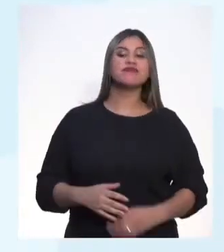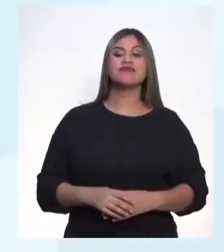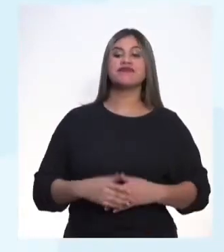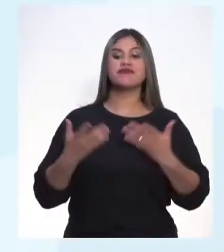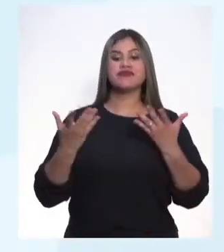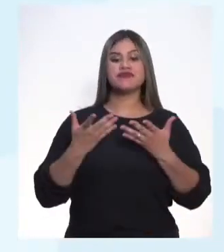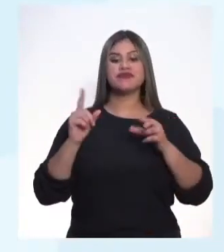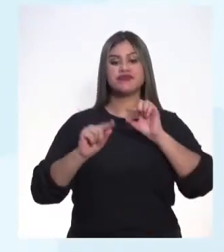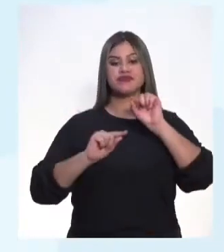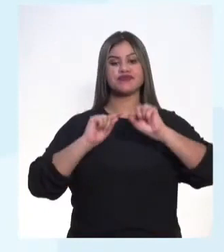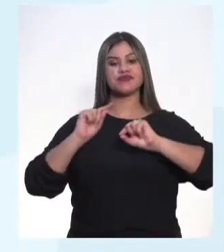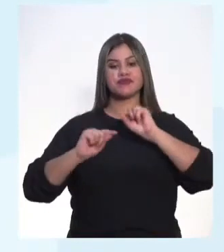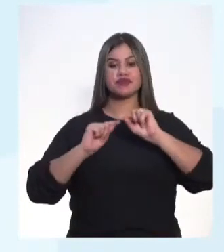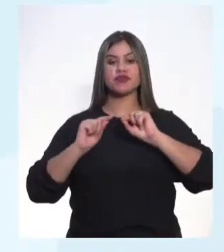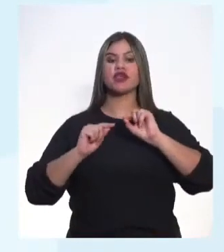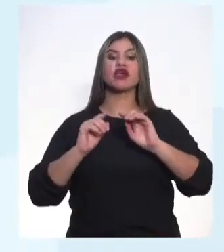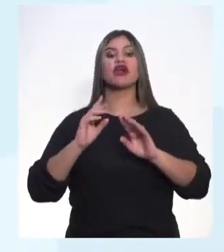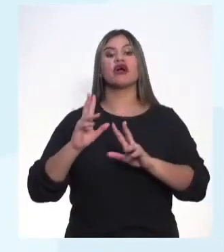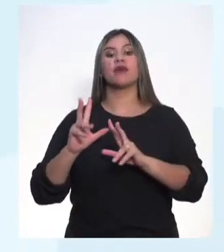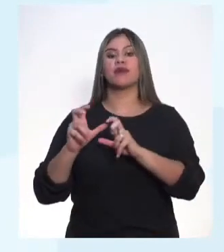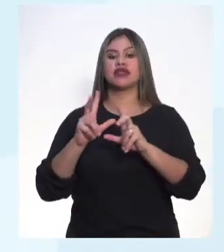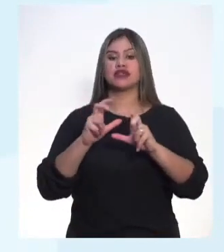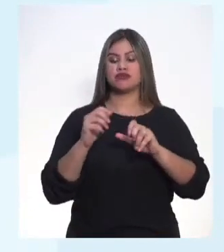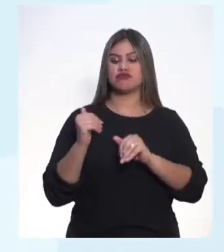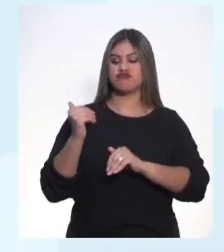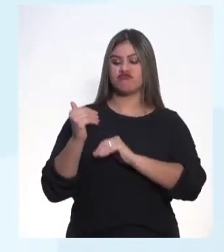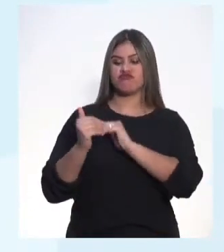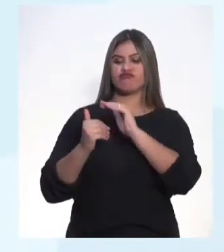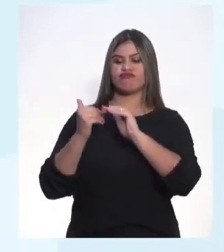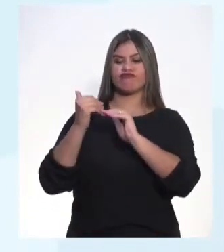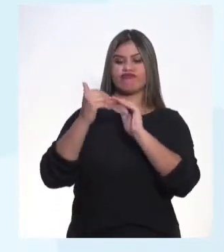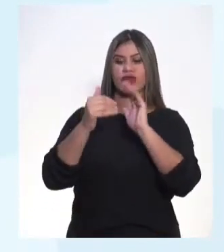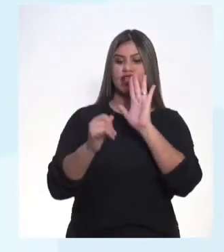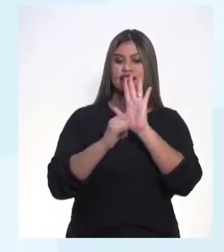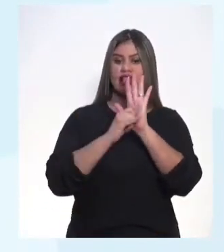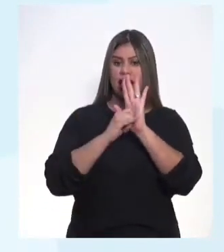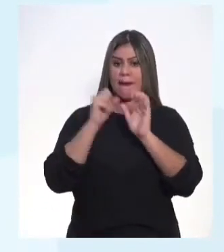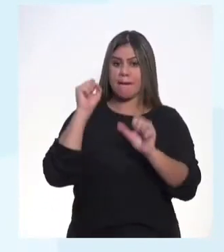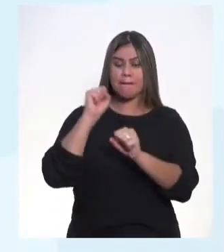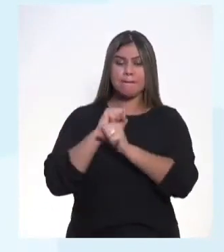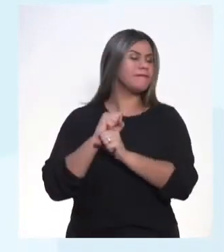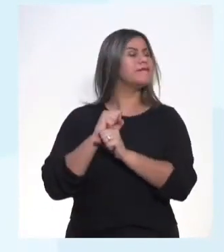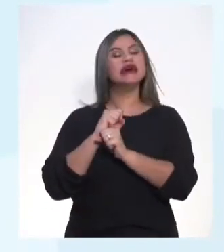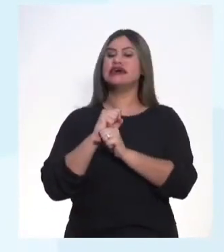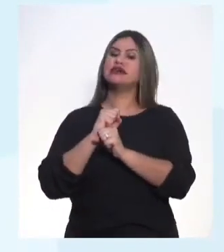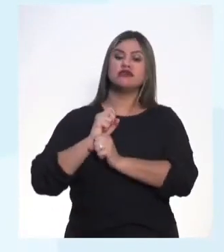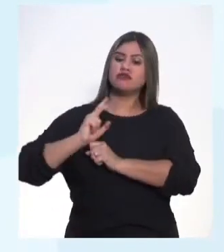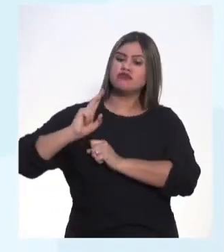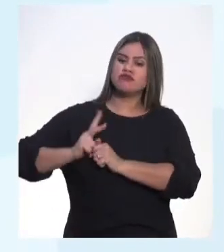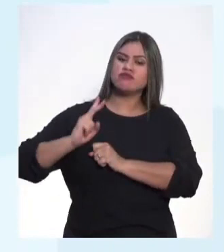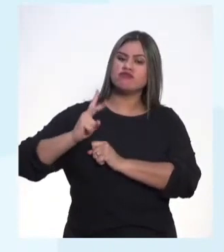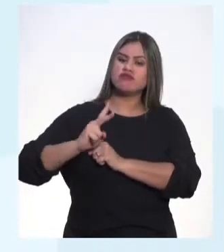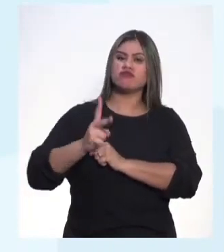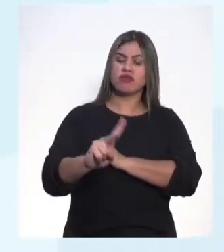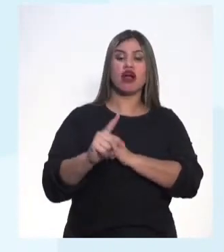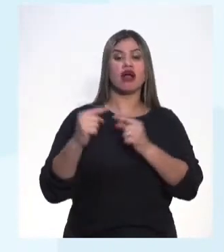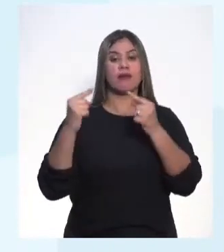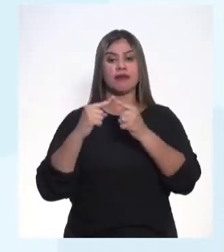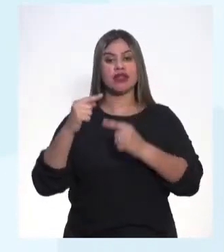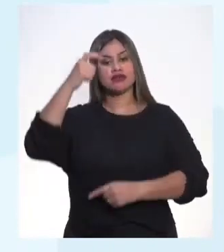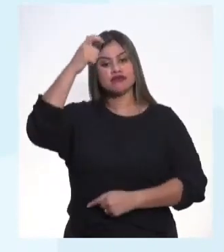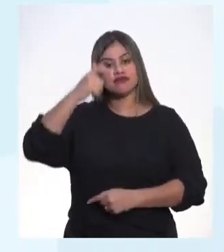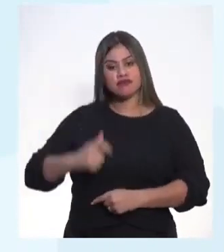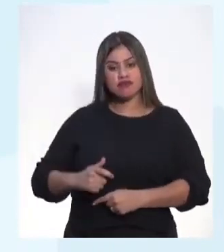que a construção identitária é um processo contínuo e que advém da relação entre